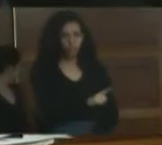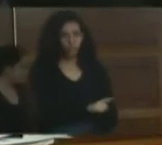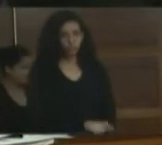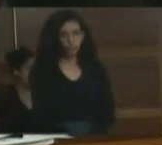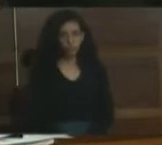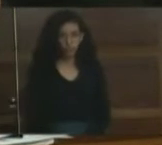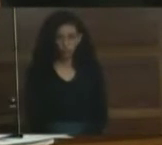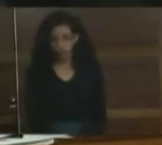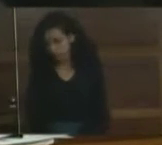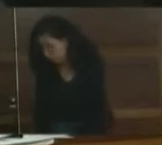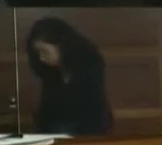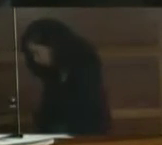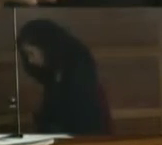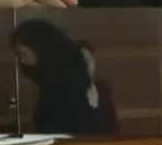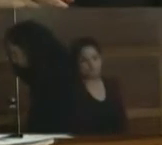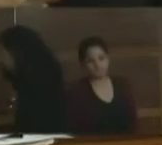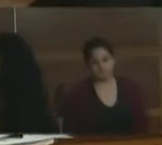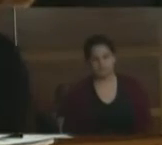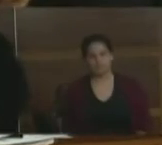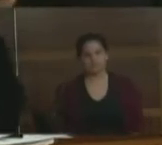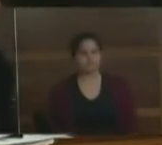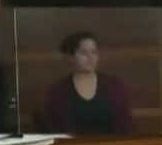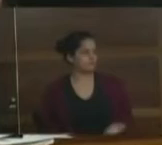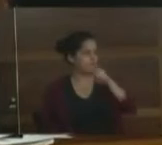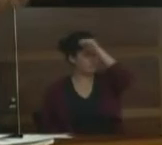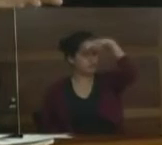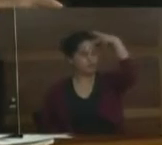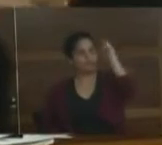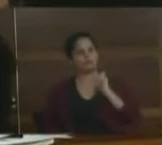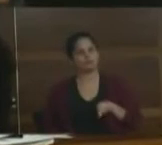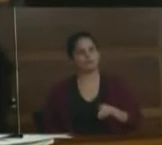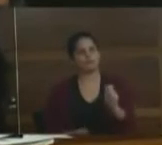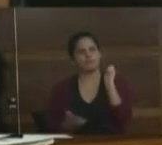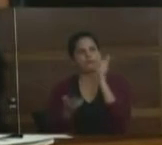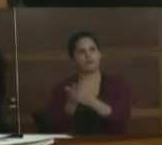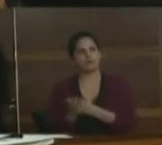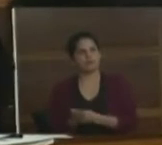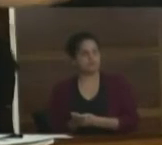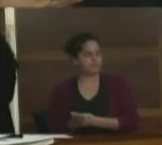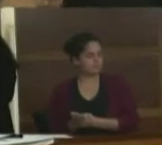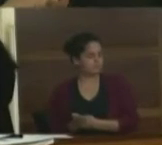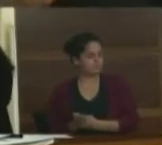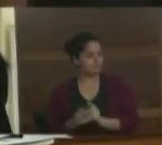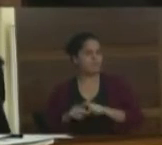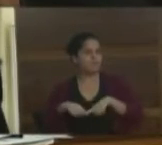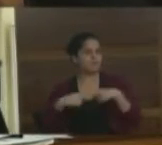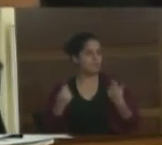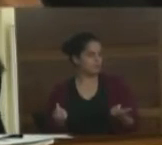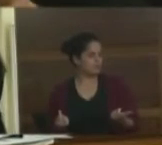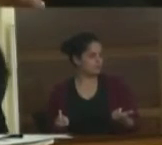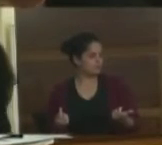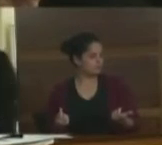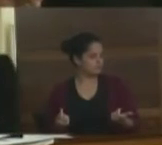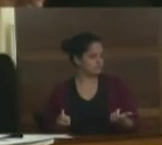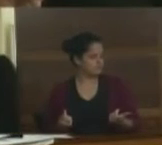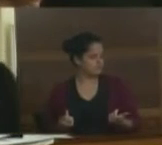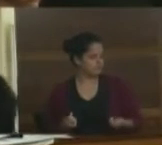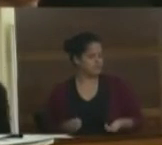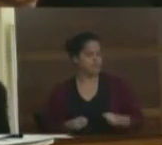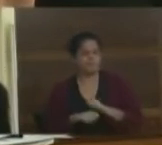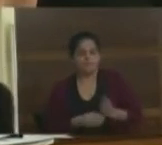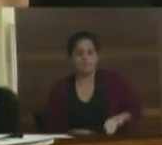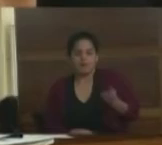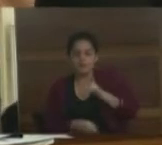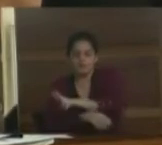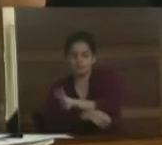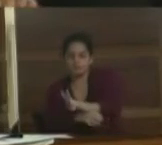então a prefeitura vai continuar agora pagando como sempre fez mas agora o final fiscalizando mais